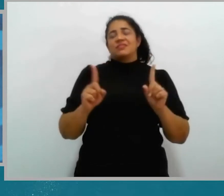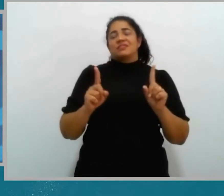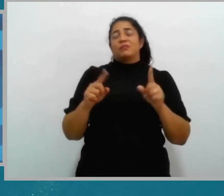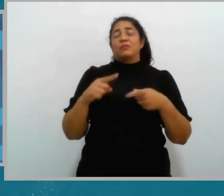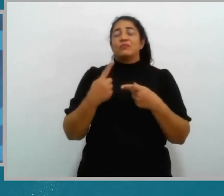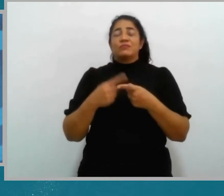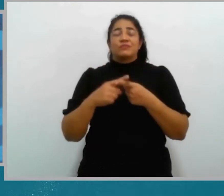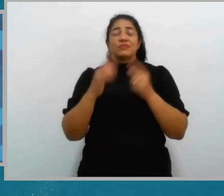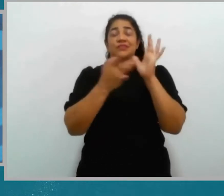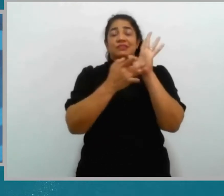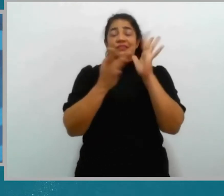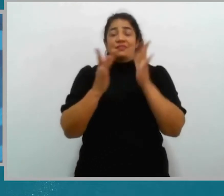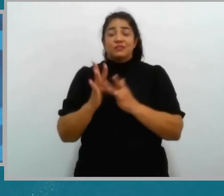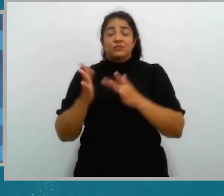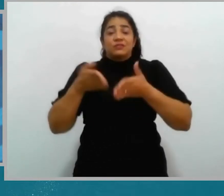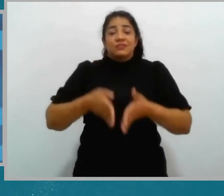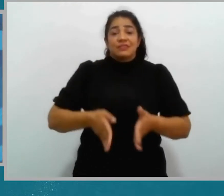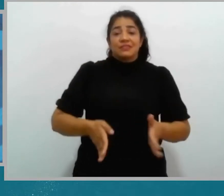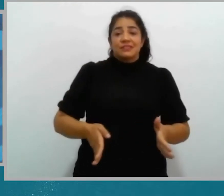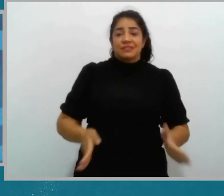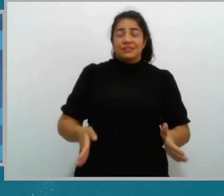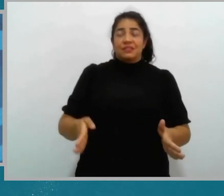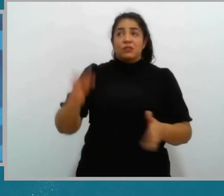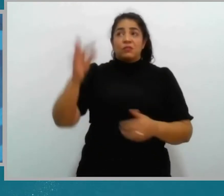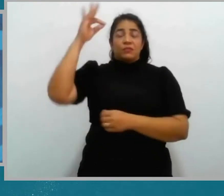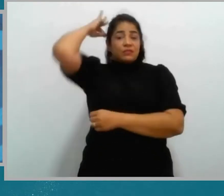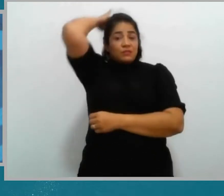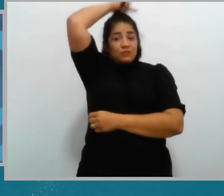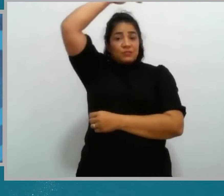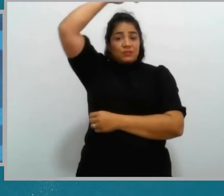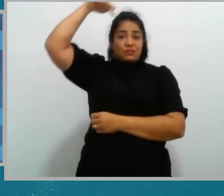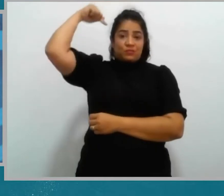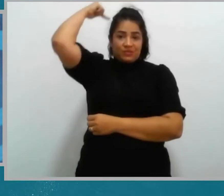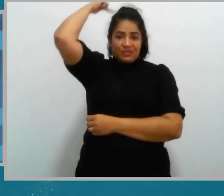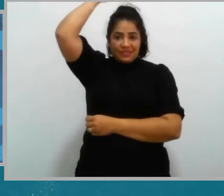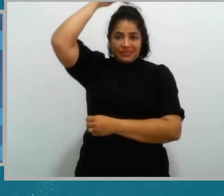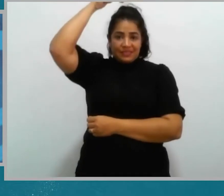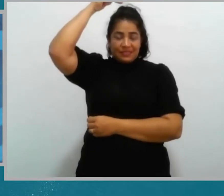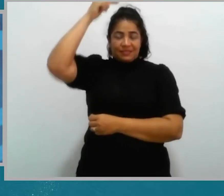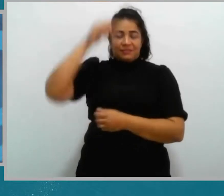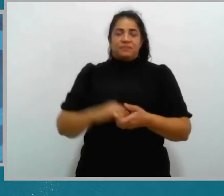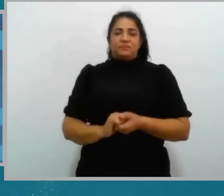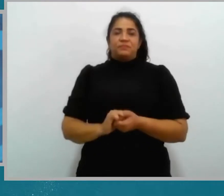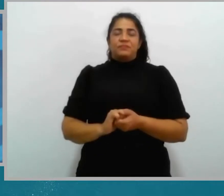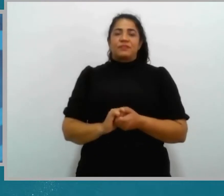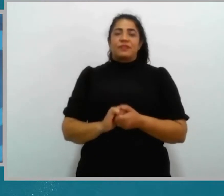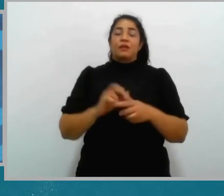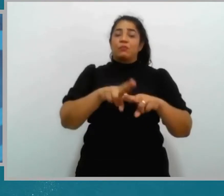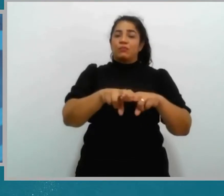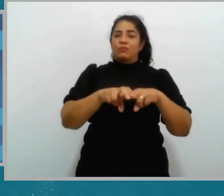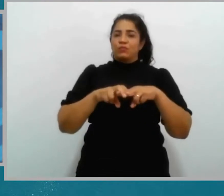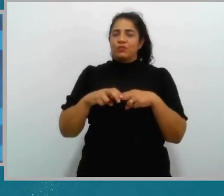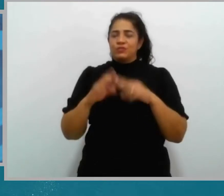por meio da Maria. Por isso que Jesus é o único homem que é a semente da mulher,